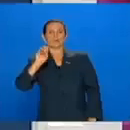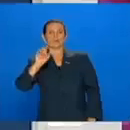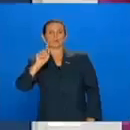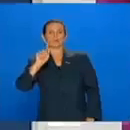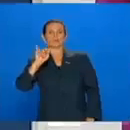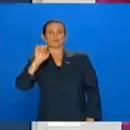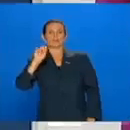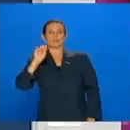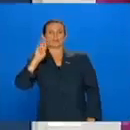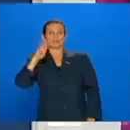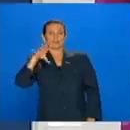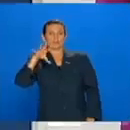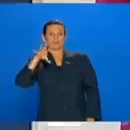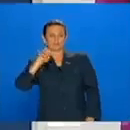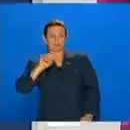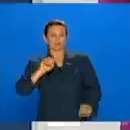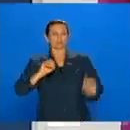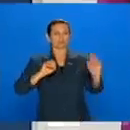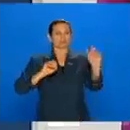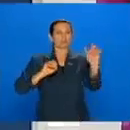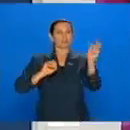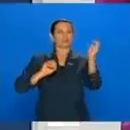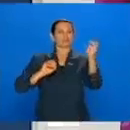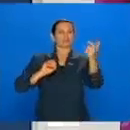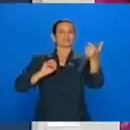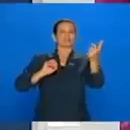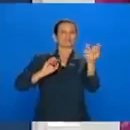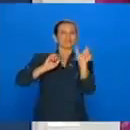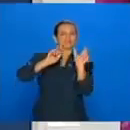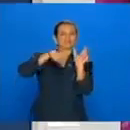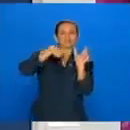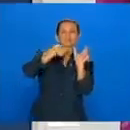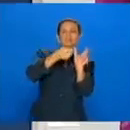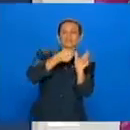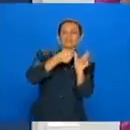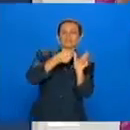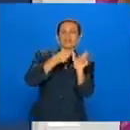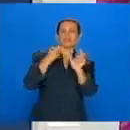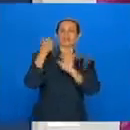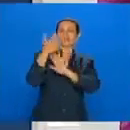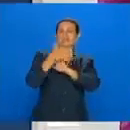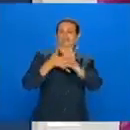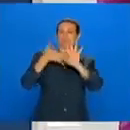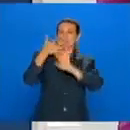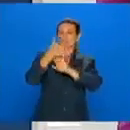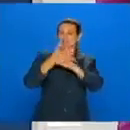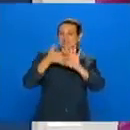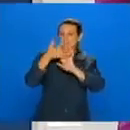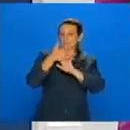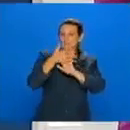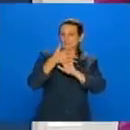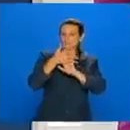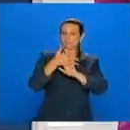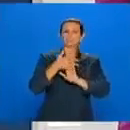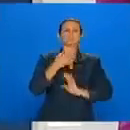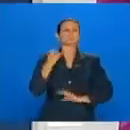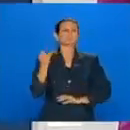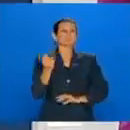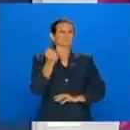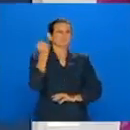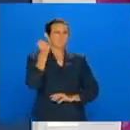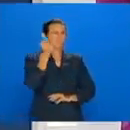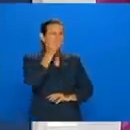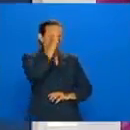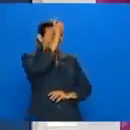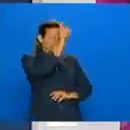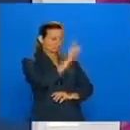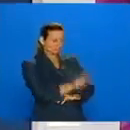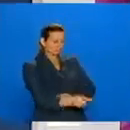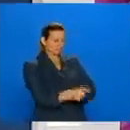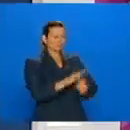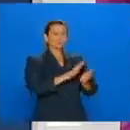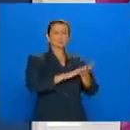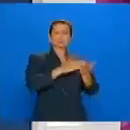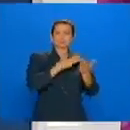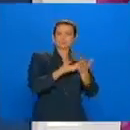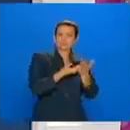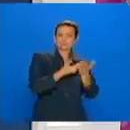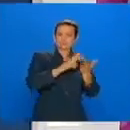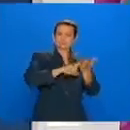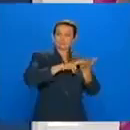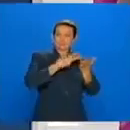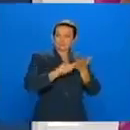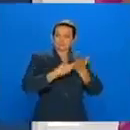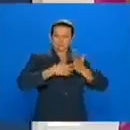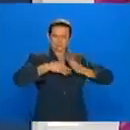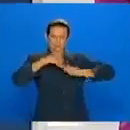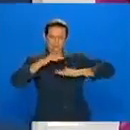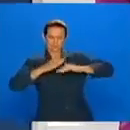Bem, tendo em mente que ter o domínio da estrutura linguística é importante para o profissional da tradução e interpretação, precisamos destacar